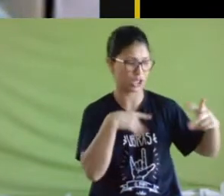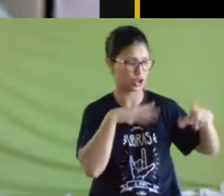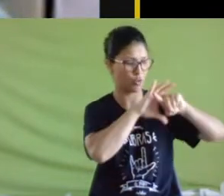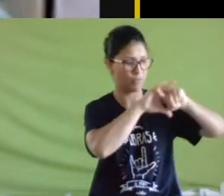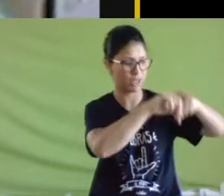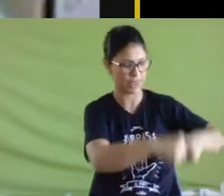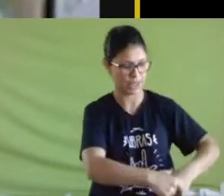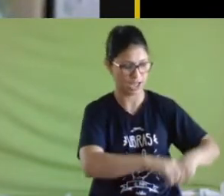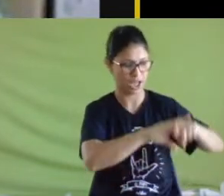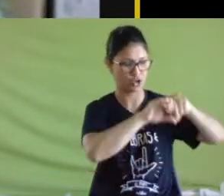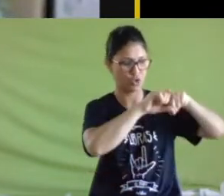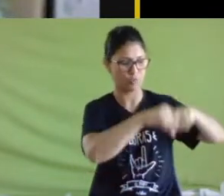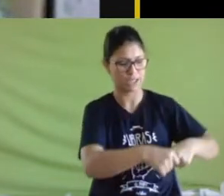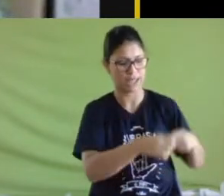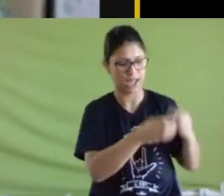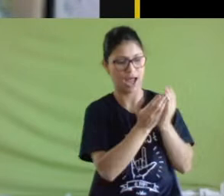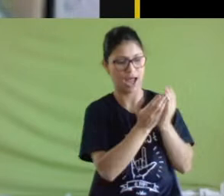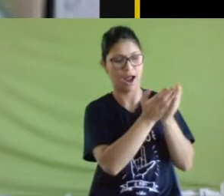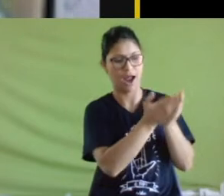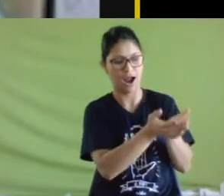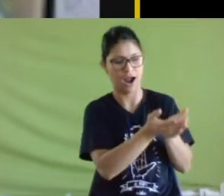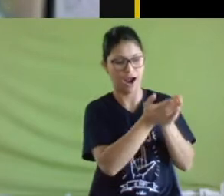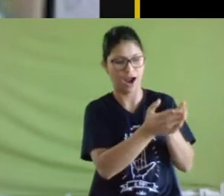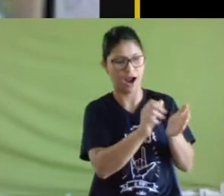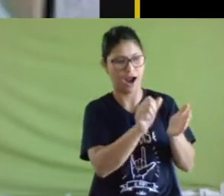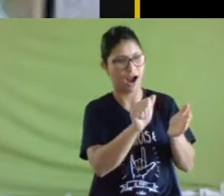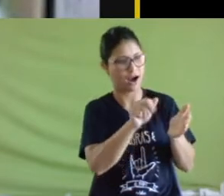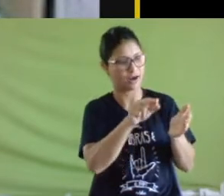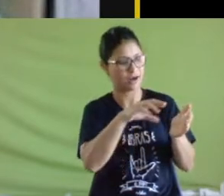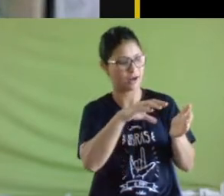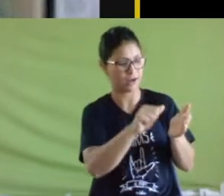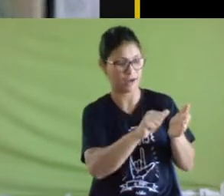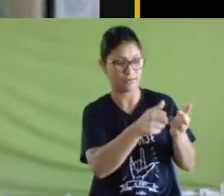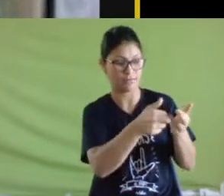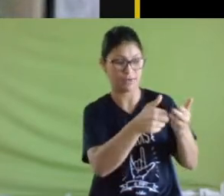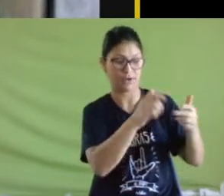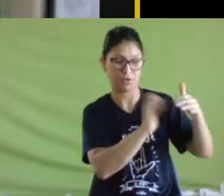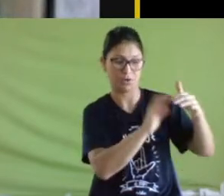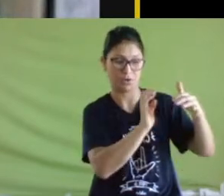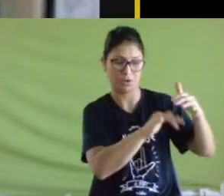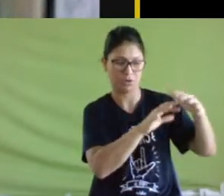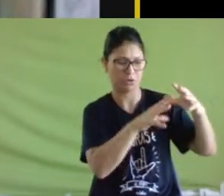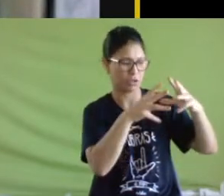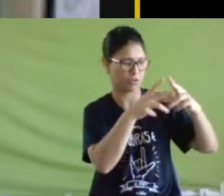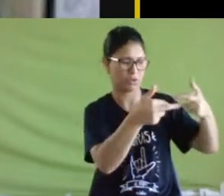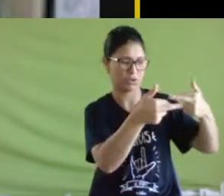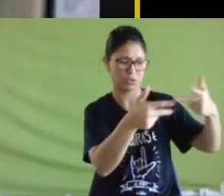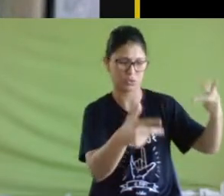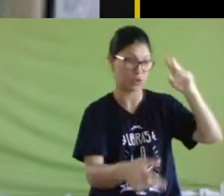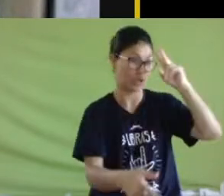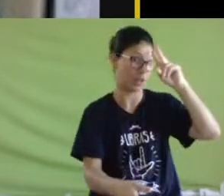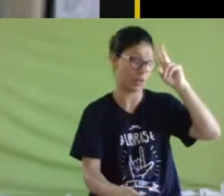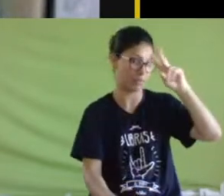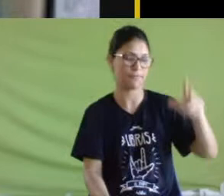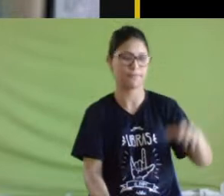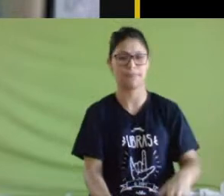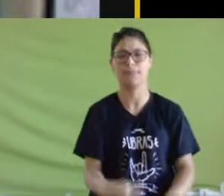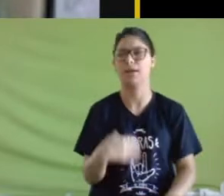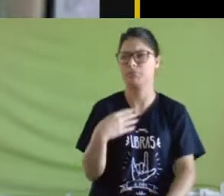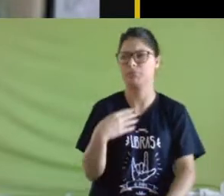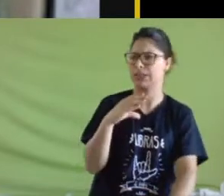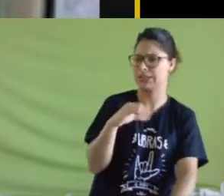capaz de guardar de memória todas as coisas para lembrar. E o Cícero diz que